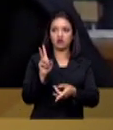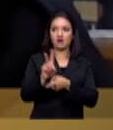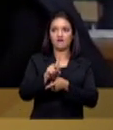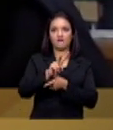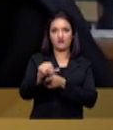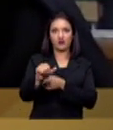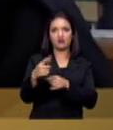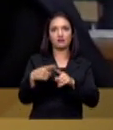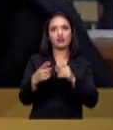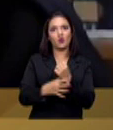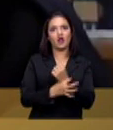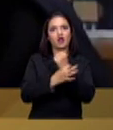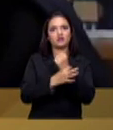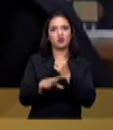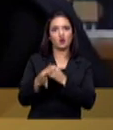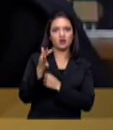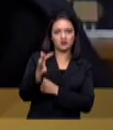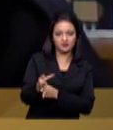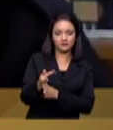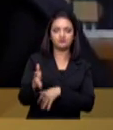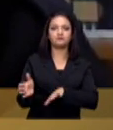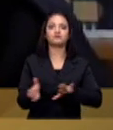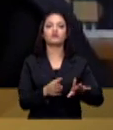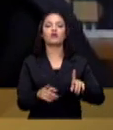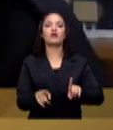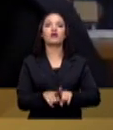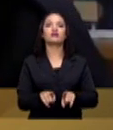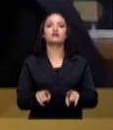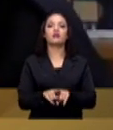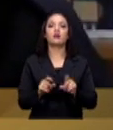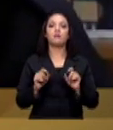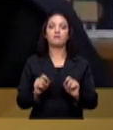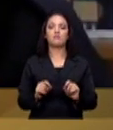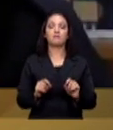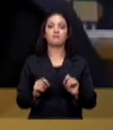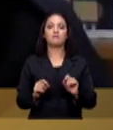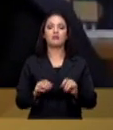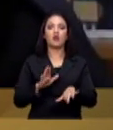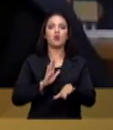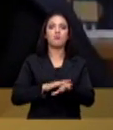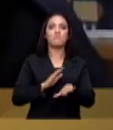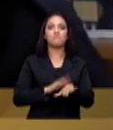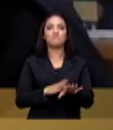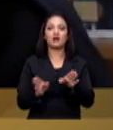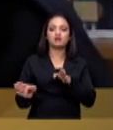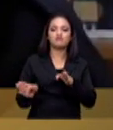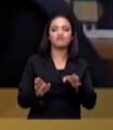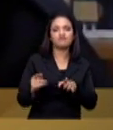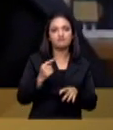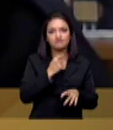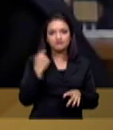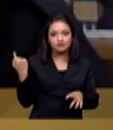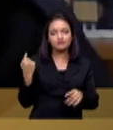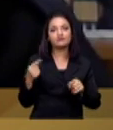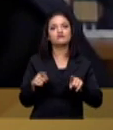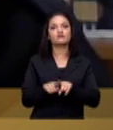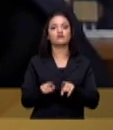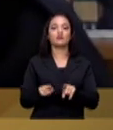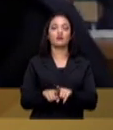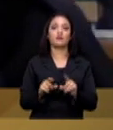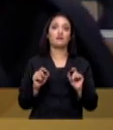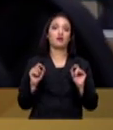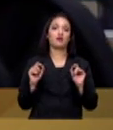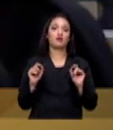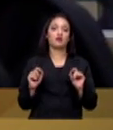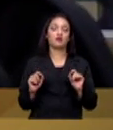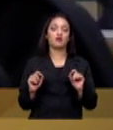cabíveis. Também estou julgando o pedido improcedente quanto ao prazo decadencial e, igualmente, no